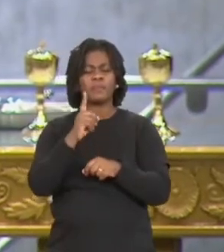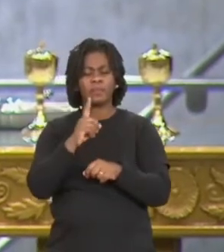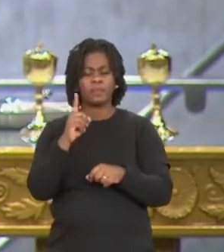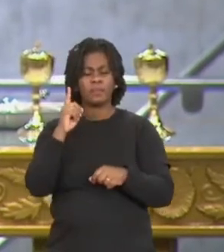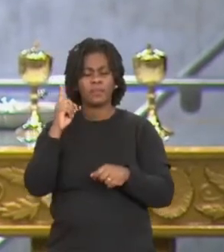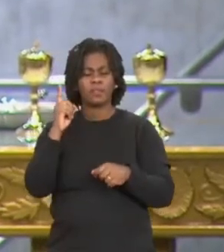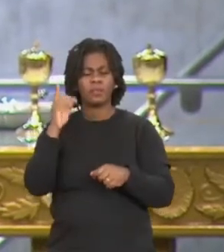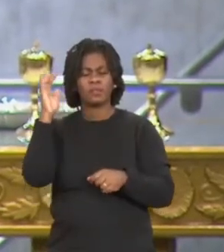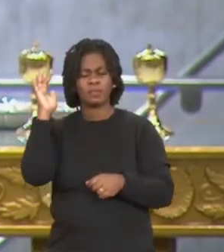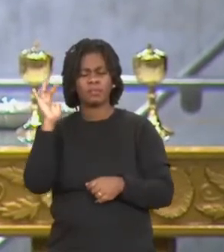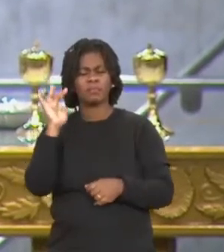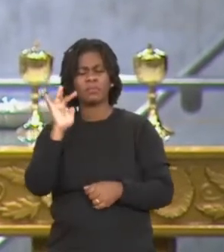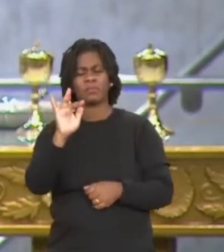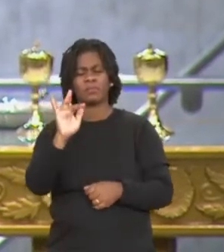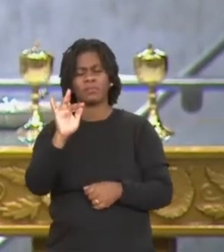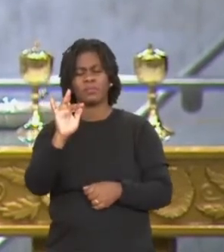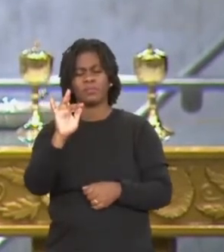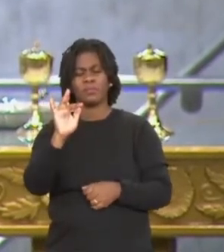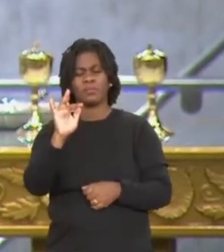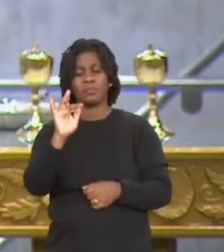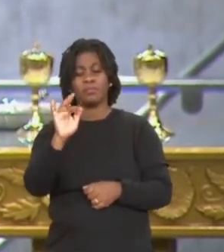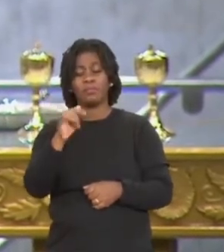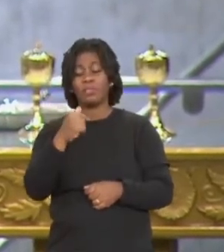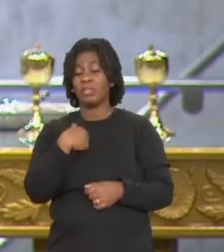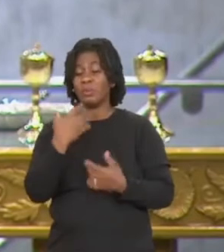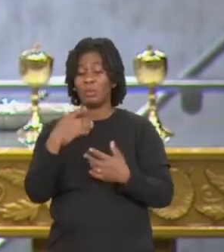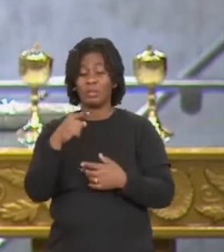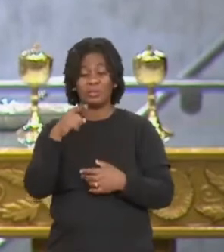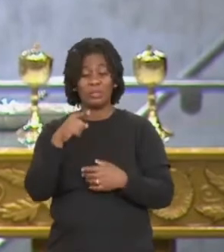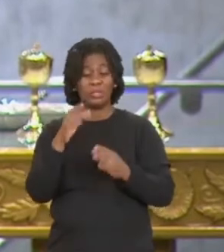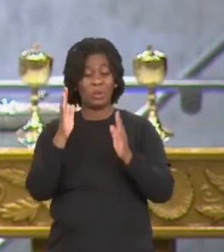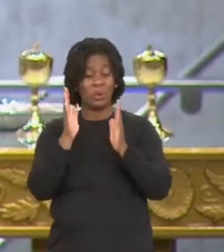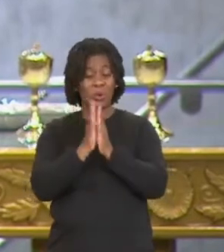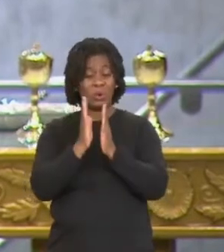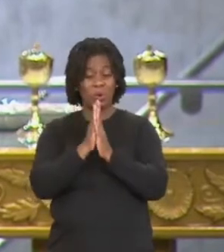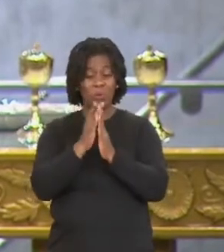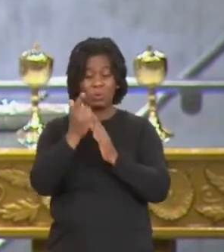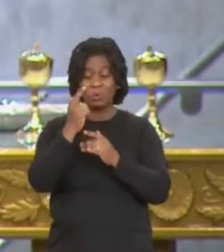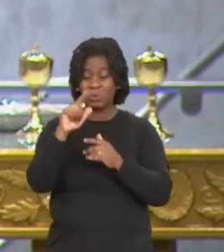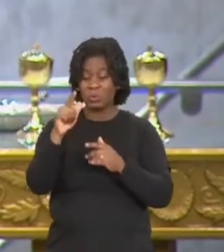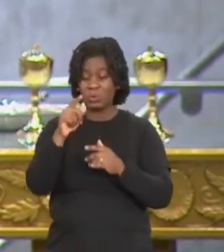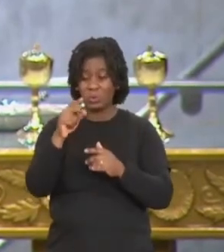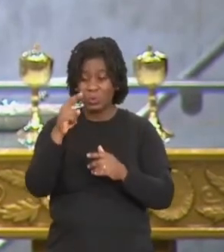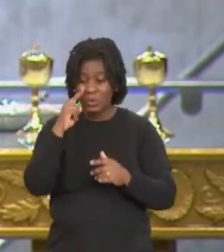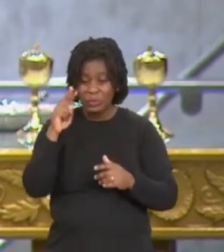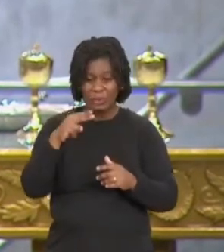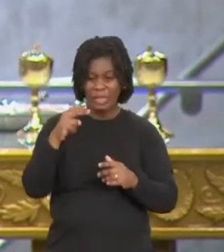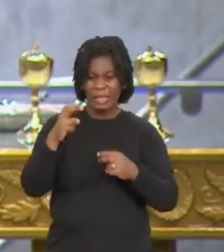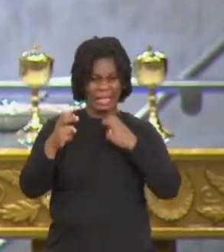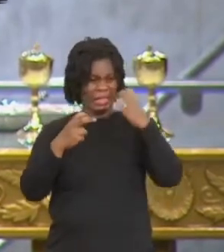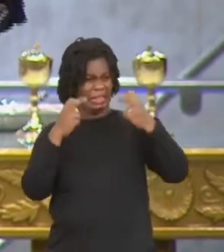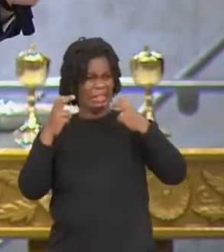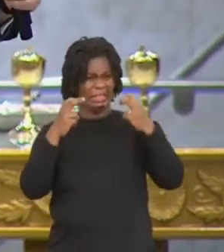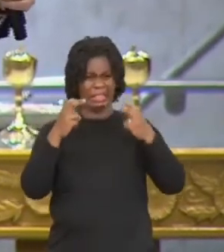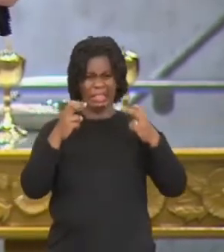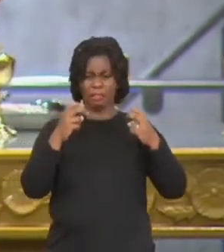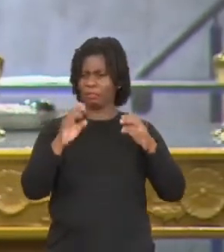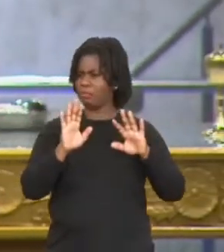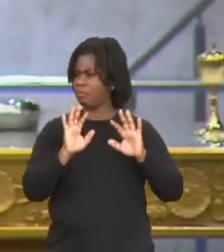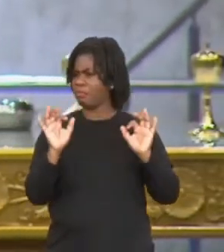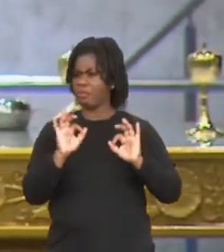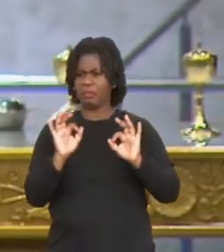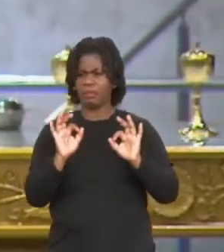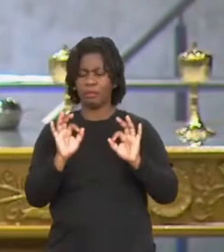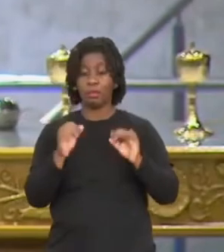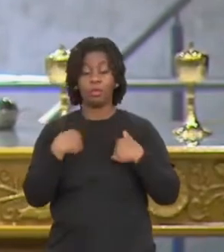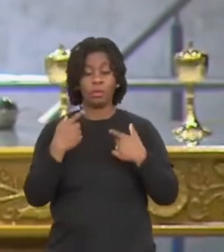Deus está tocando. Eu não quero que você venha orar para os outros verem, ficar gritando, chamando a atenção, não, mas eu